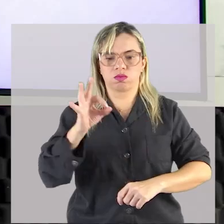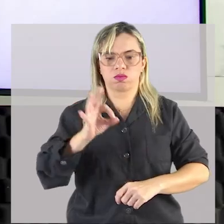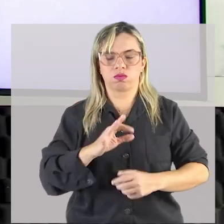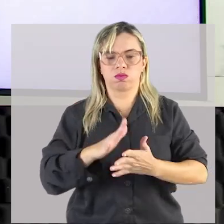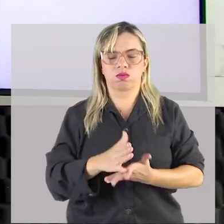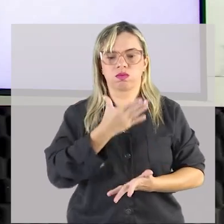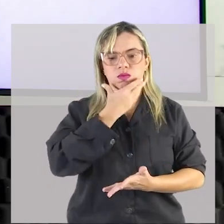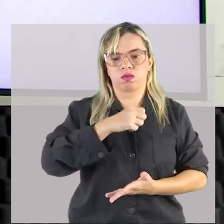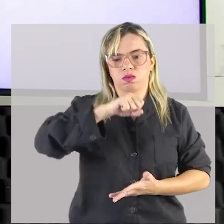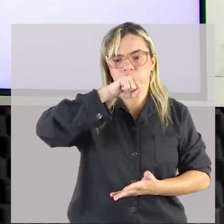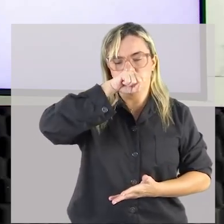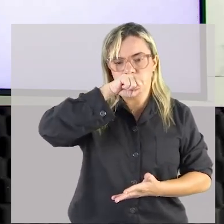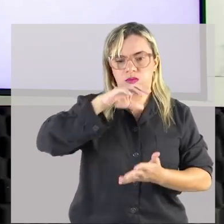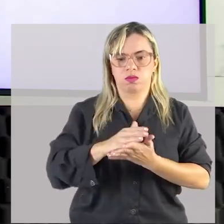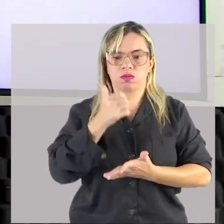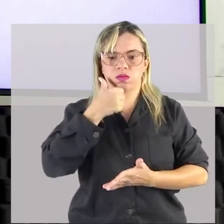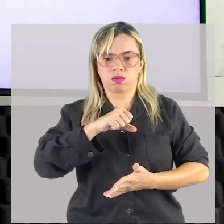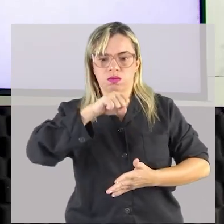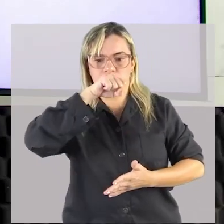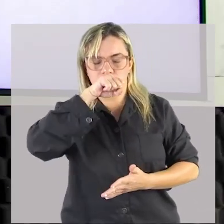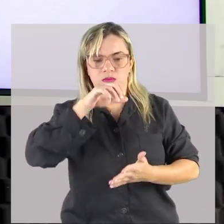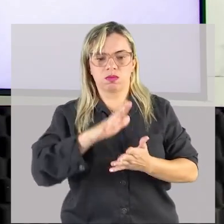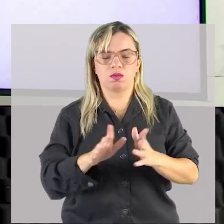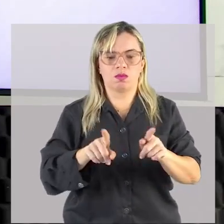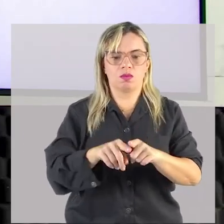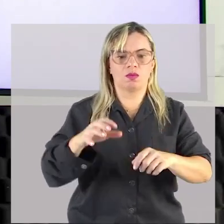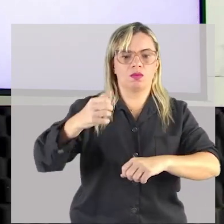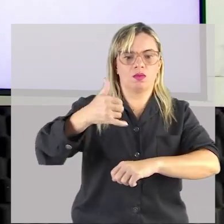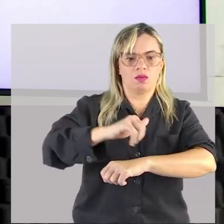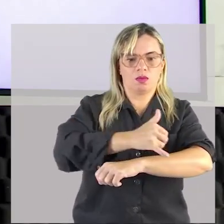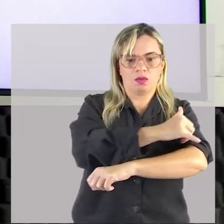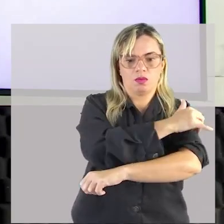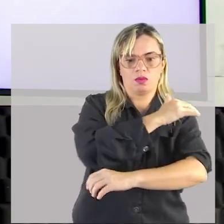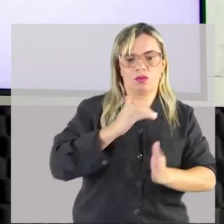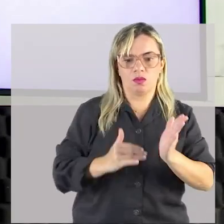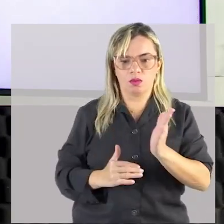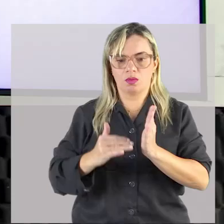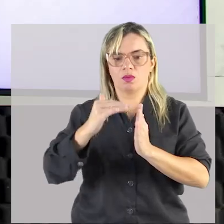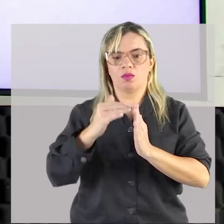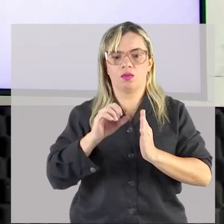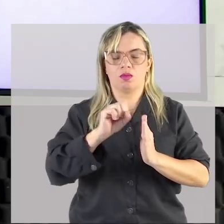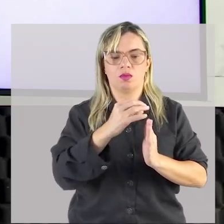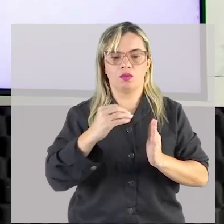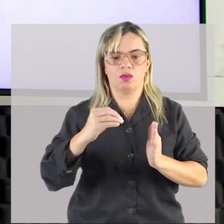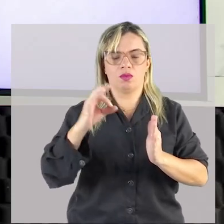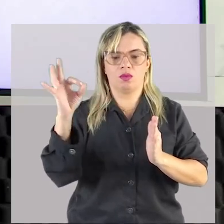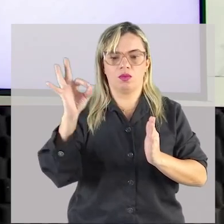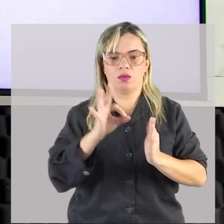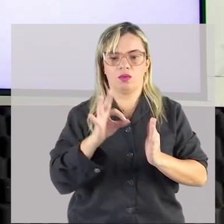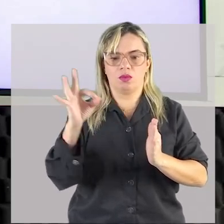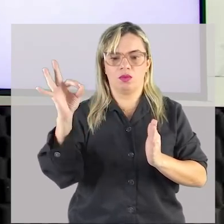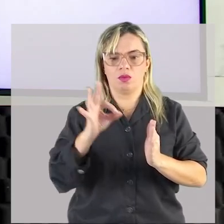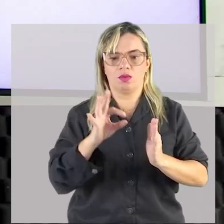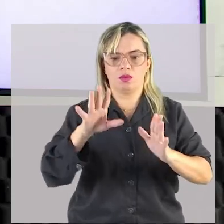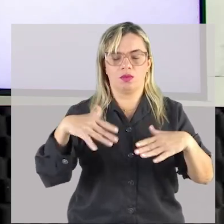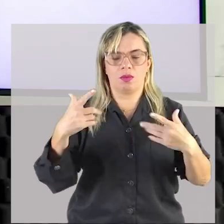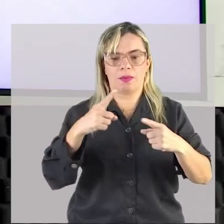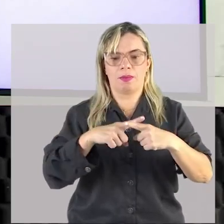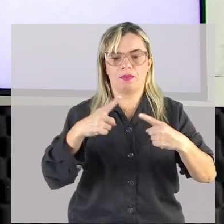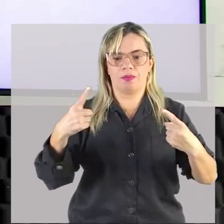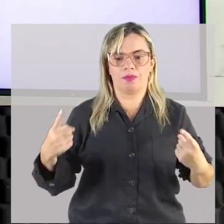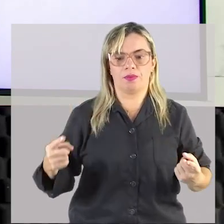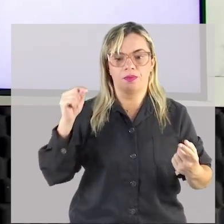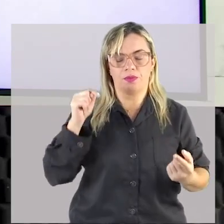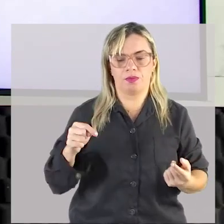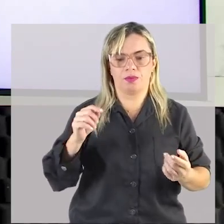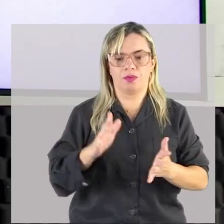Se o pai e a mãe forem obesos, este índice sobe para 80%.